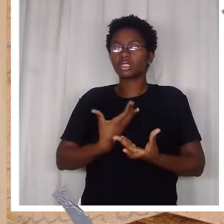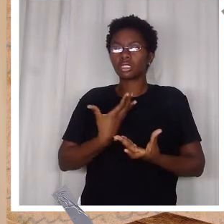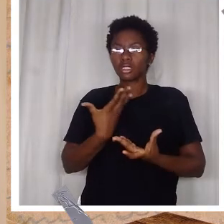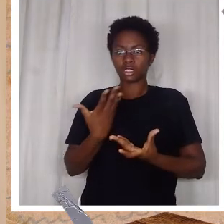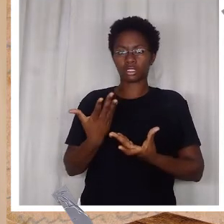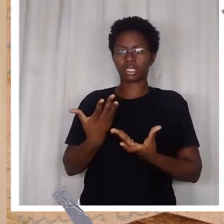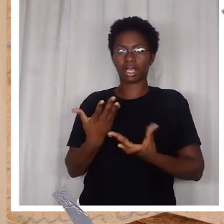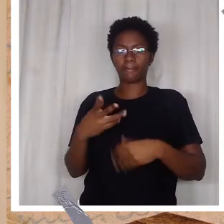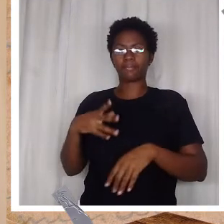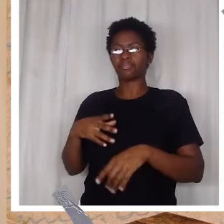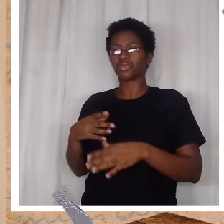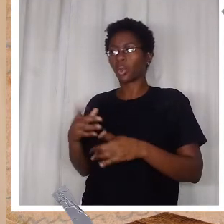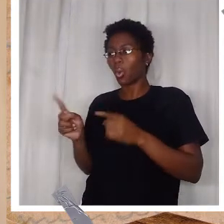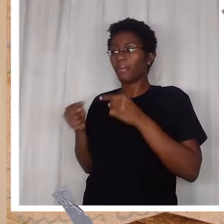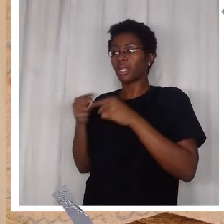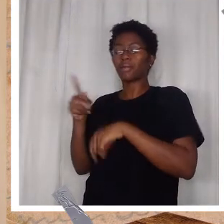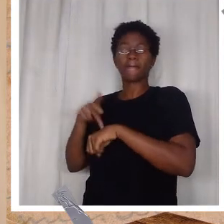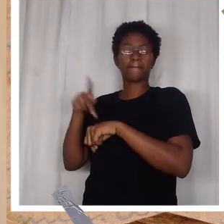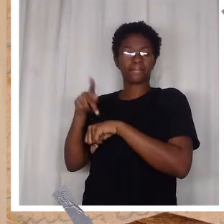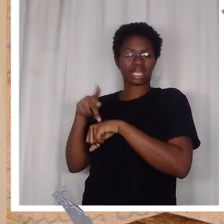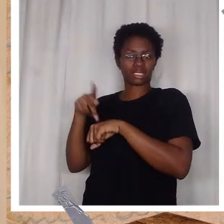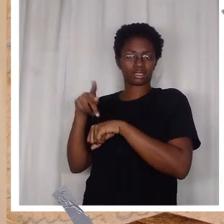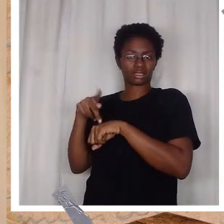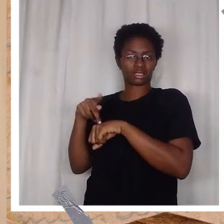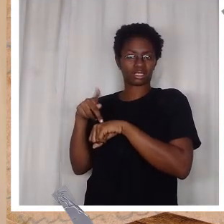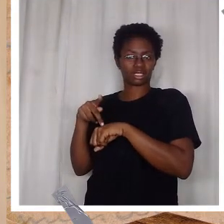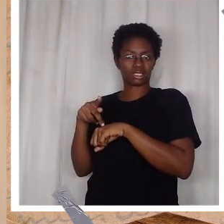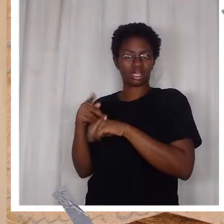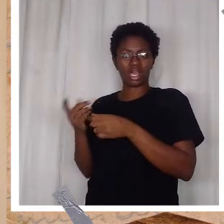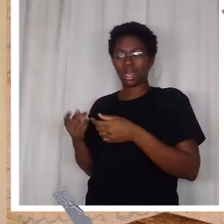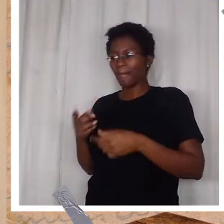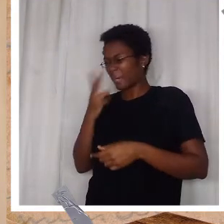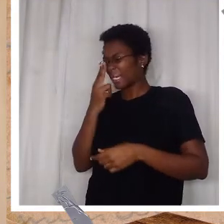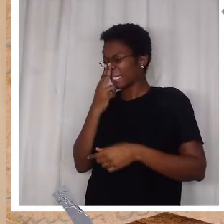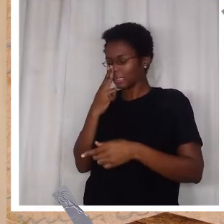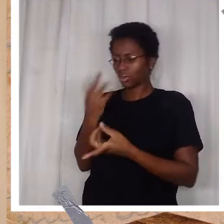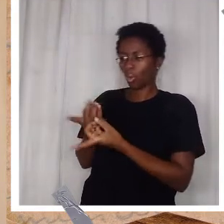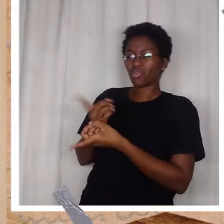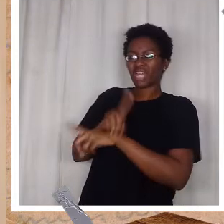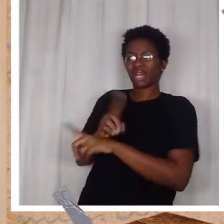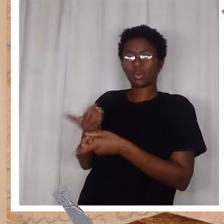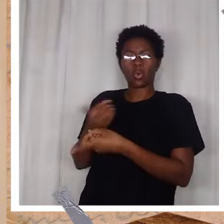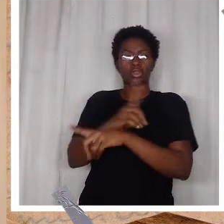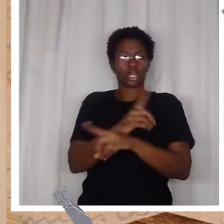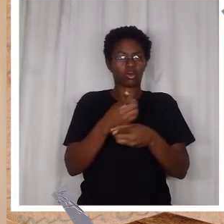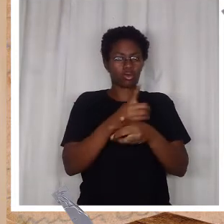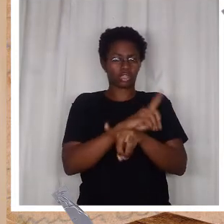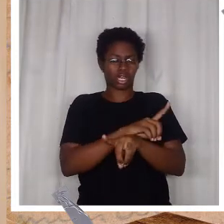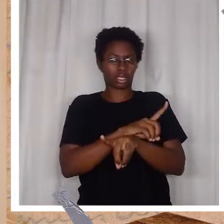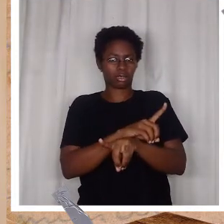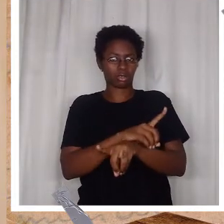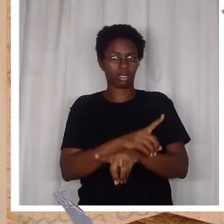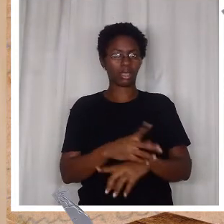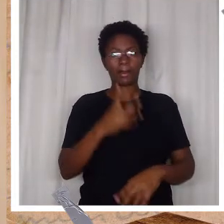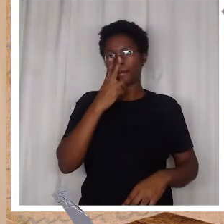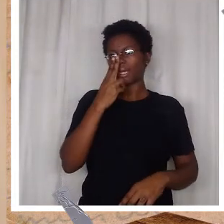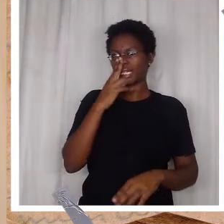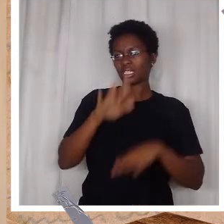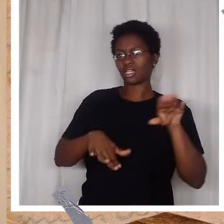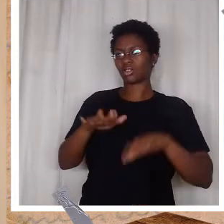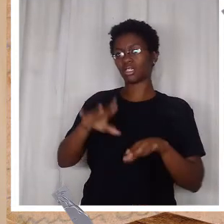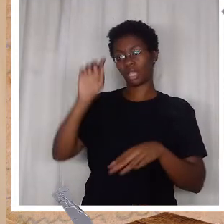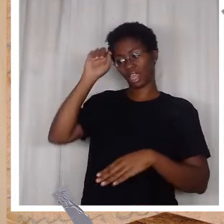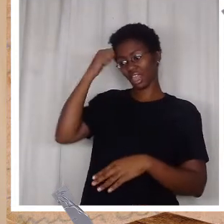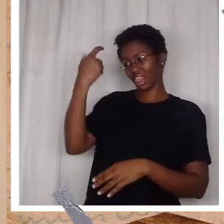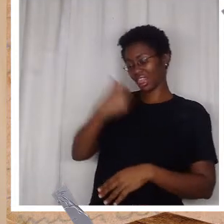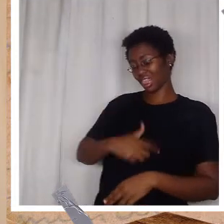Neto, pela pedra, pela contradição. Então, às vezes, eu falo que a minha negritude não